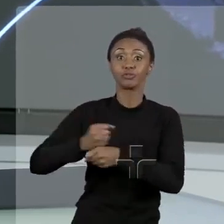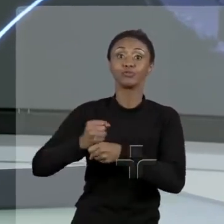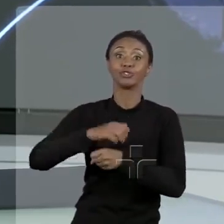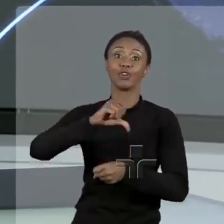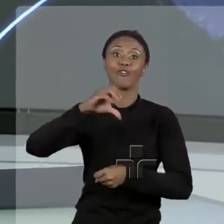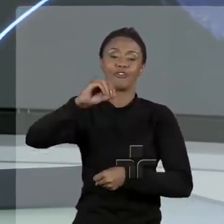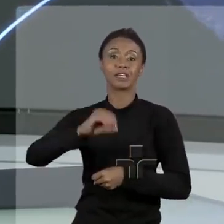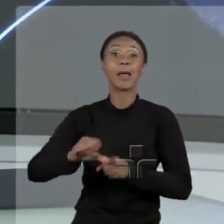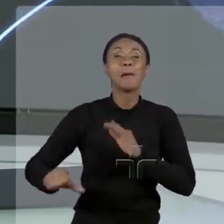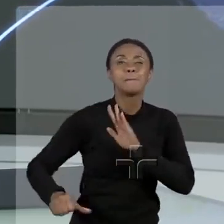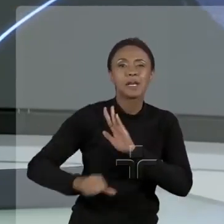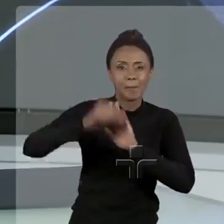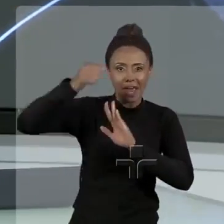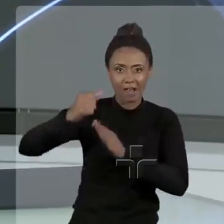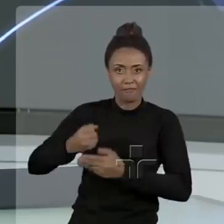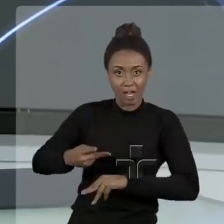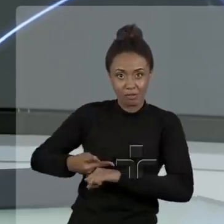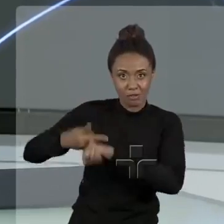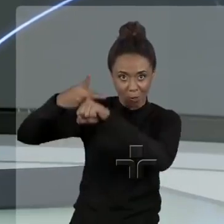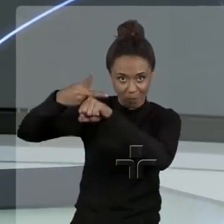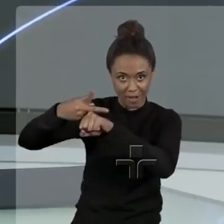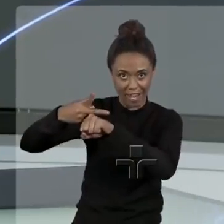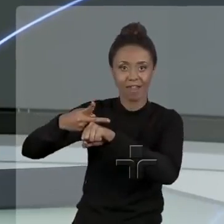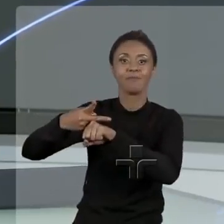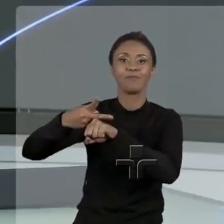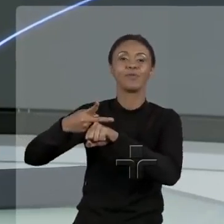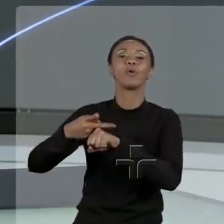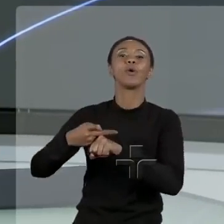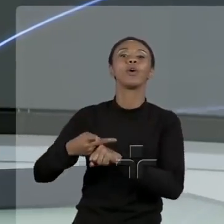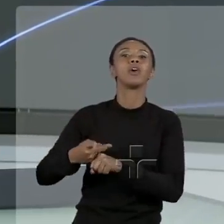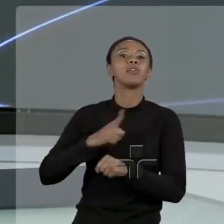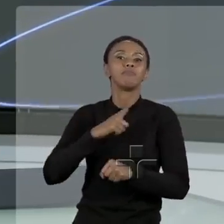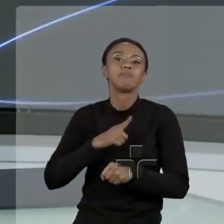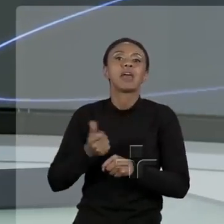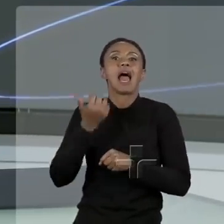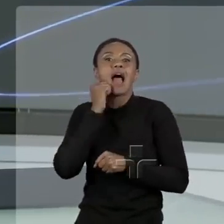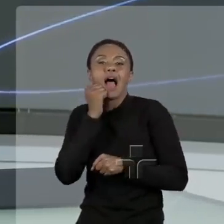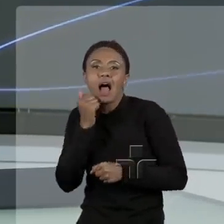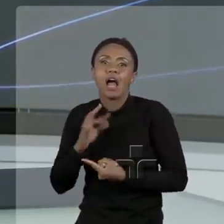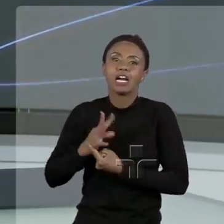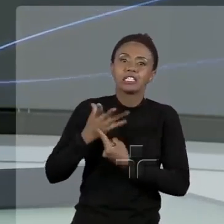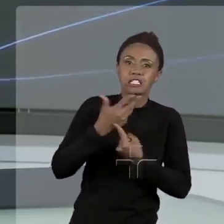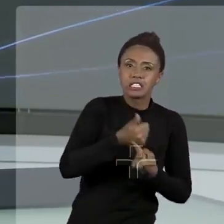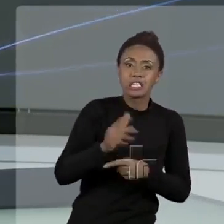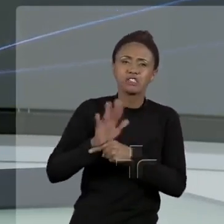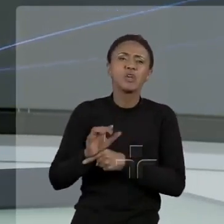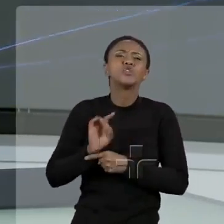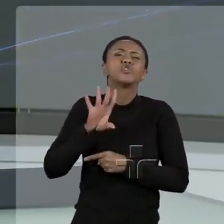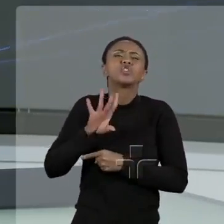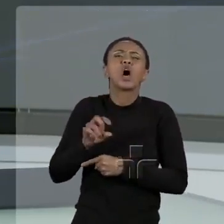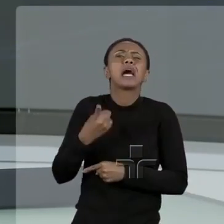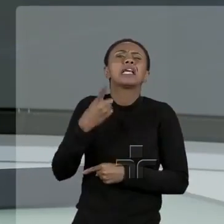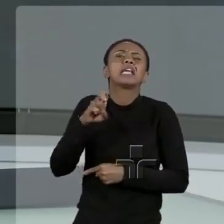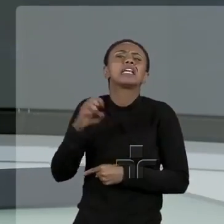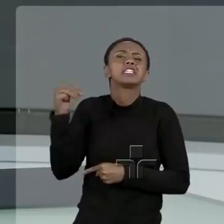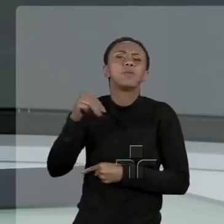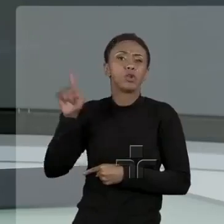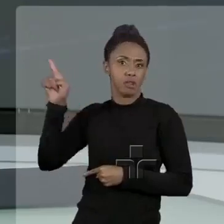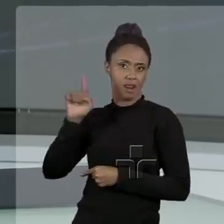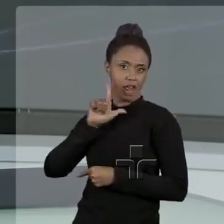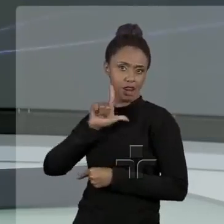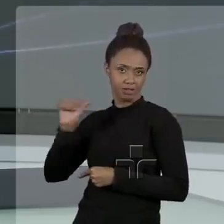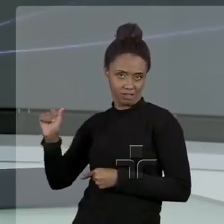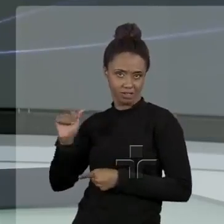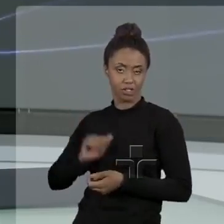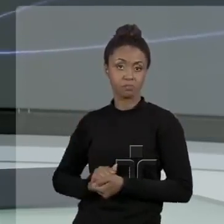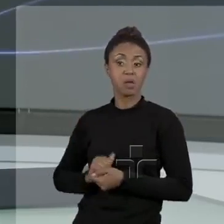entrega do primeiro prêmio da Academia de Artes e Ciências Cinematográficas em Los Angeles durou apenas 15 minutos. Com o passar do tempo,